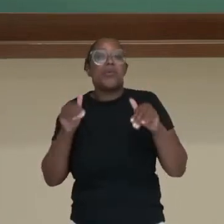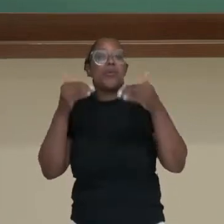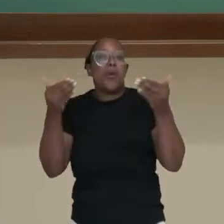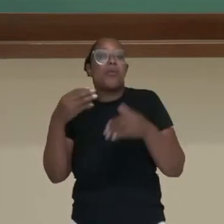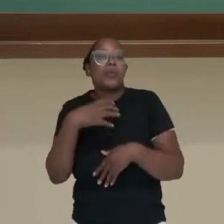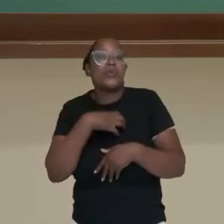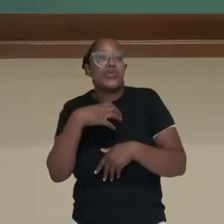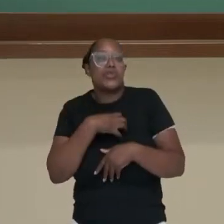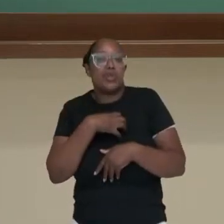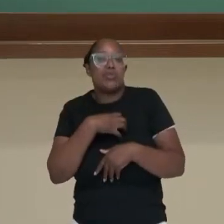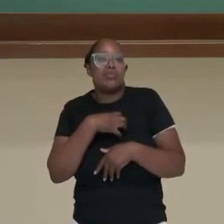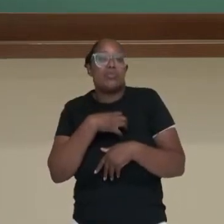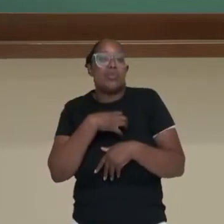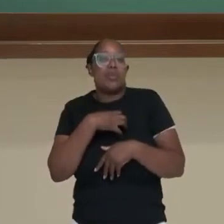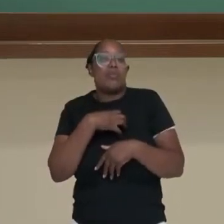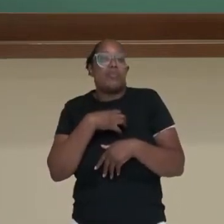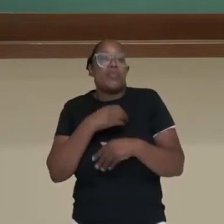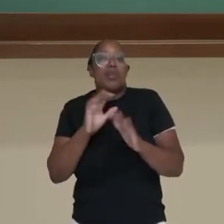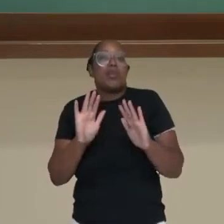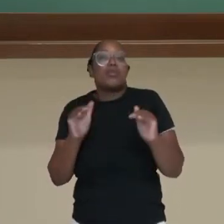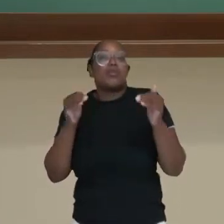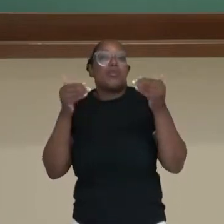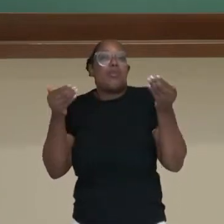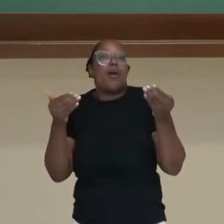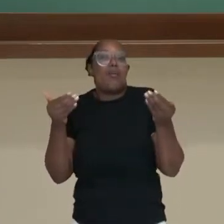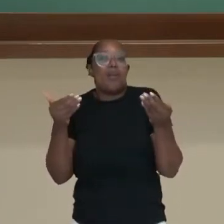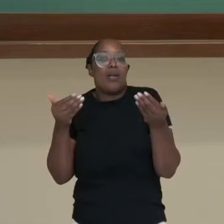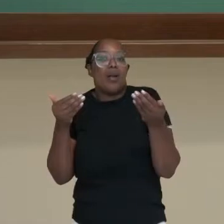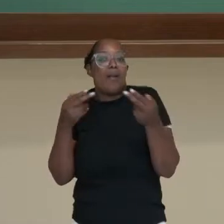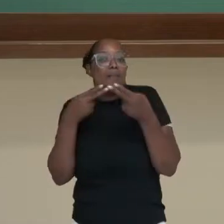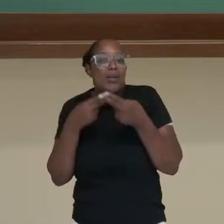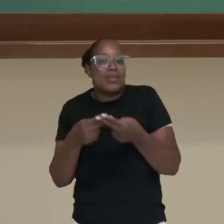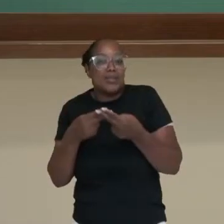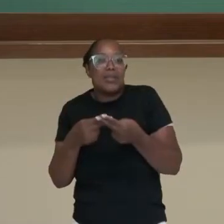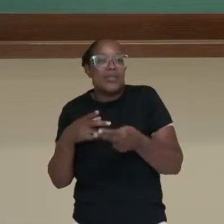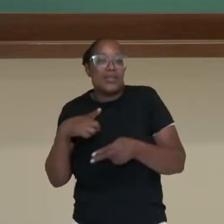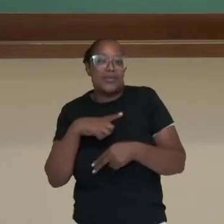da vida para a gente sair desse lugar de impaciência?